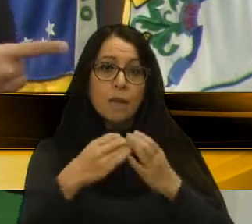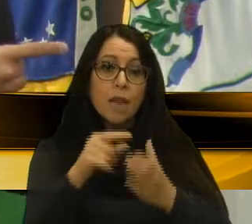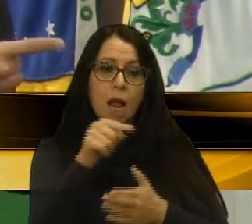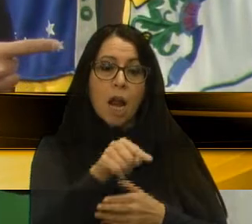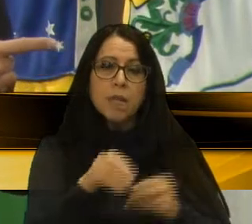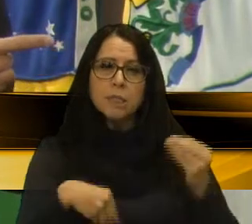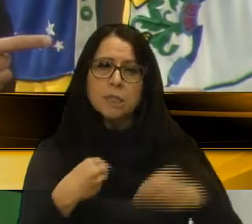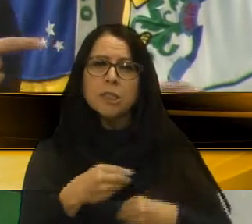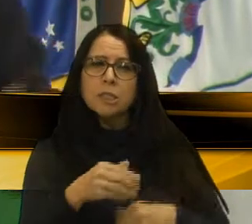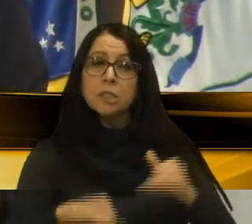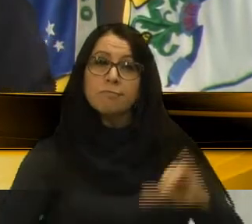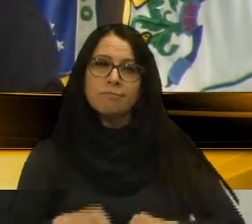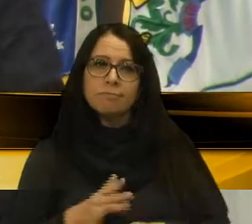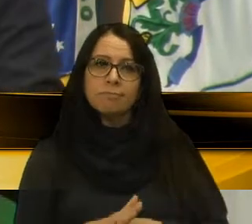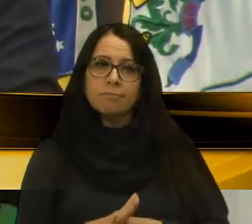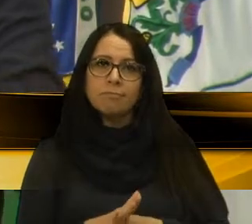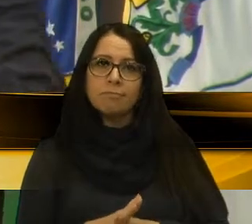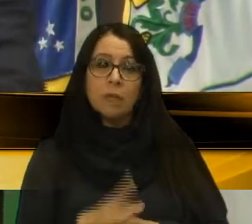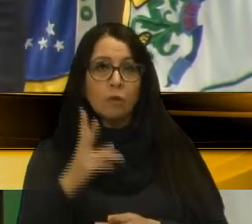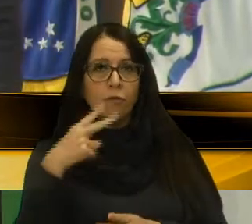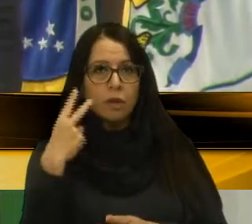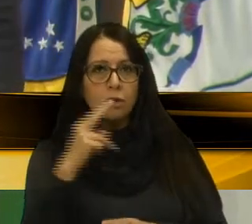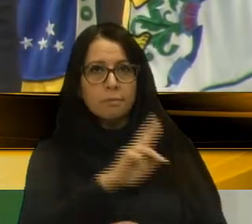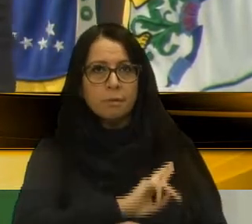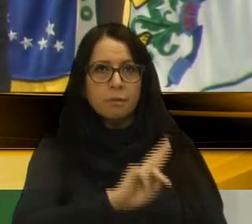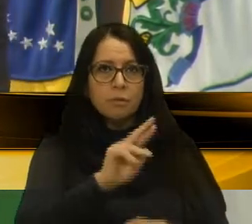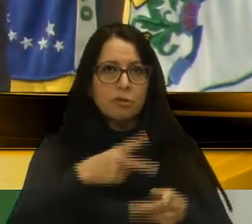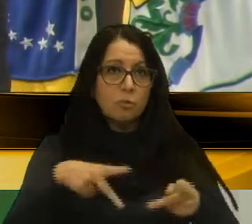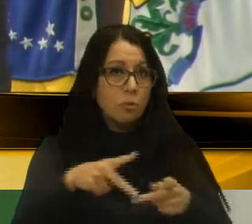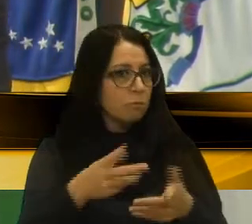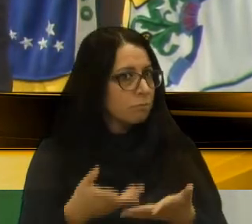sinta. Logo, um vereador representando o povo,